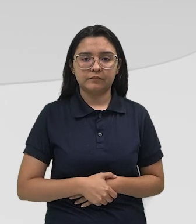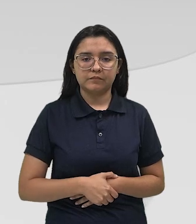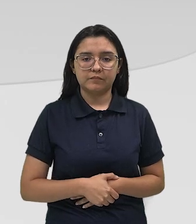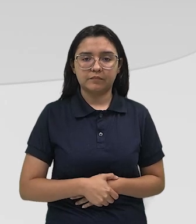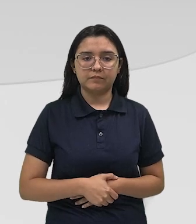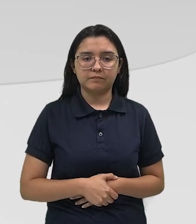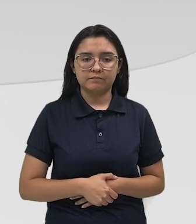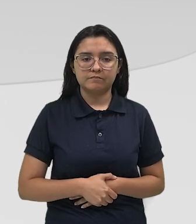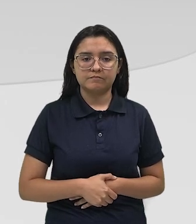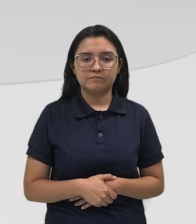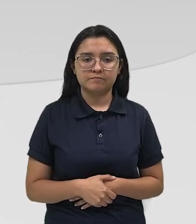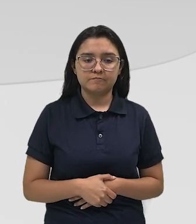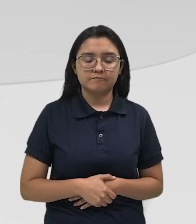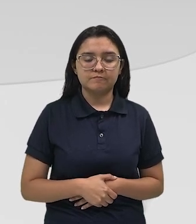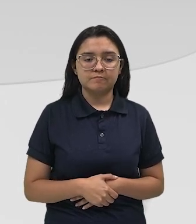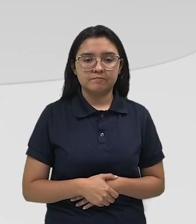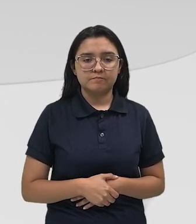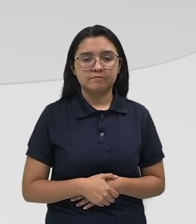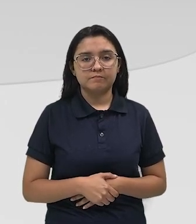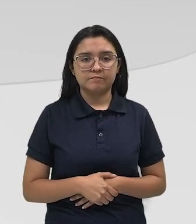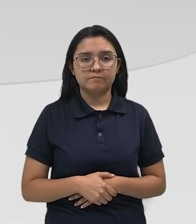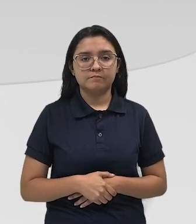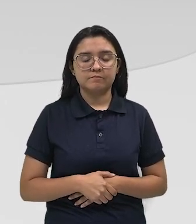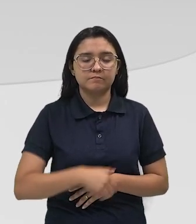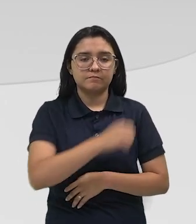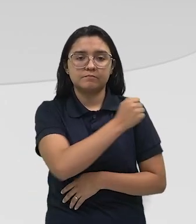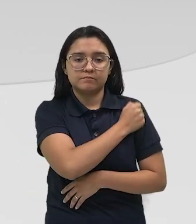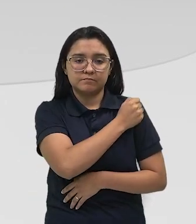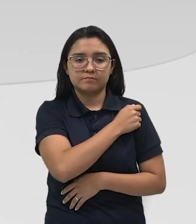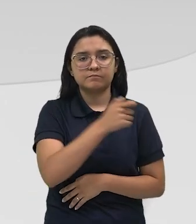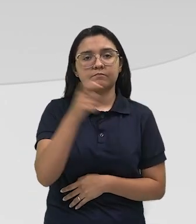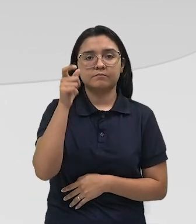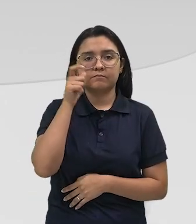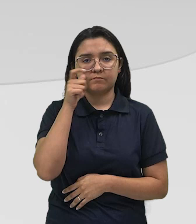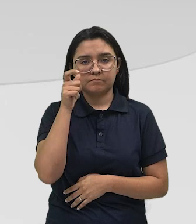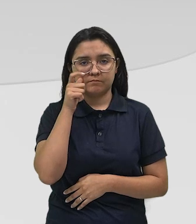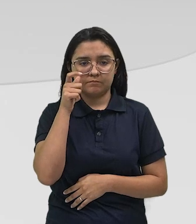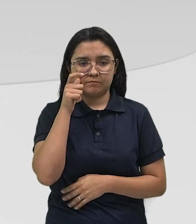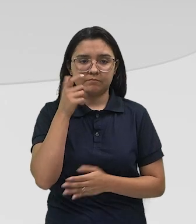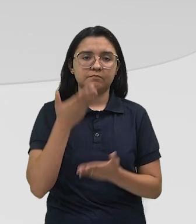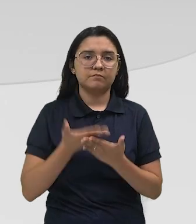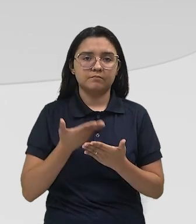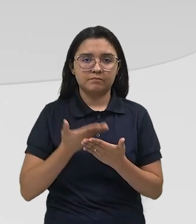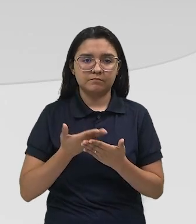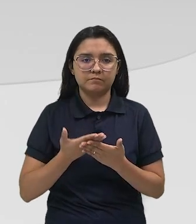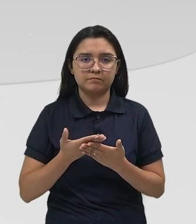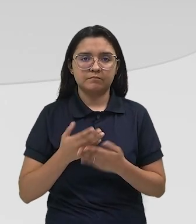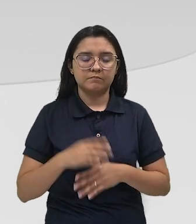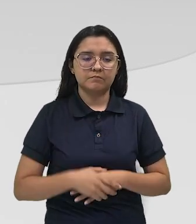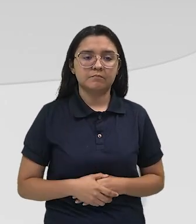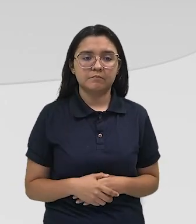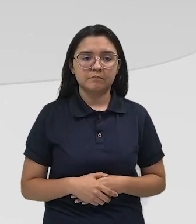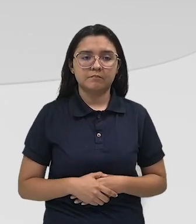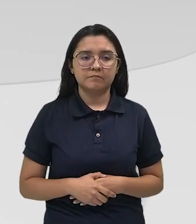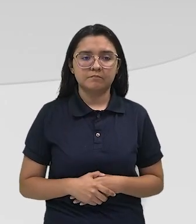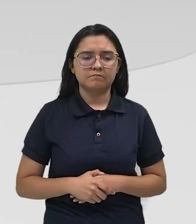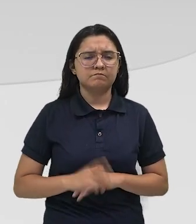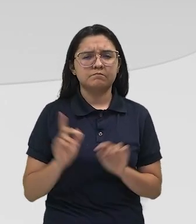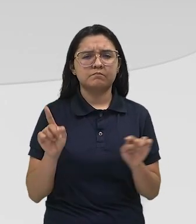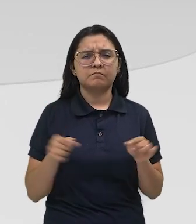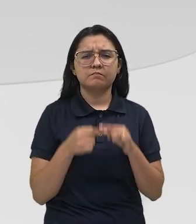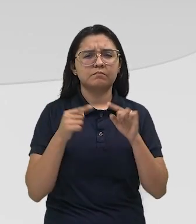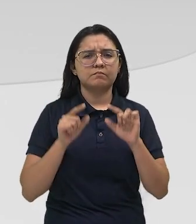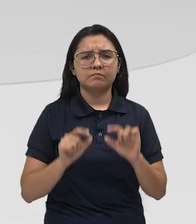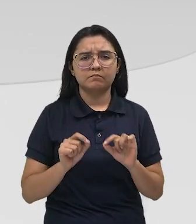telinha, né? Estão tudo acompanhando a aula ao vivo e a cores. Então, o que isso tem a ver com a